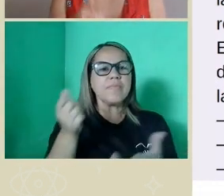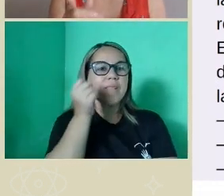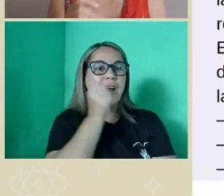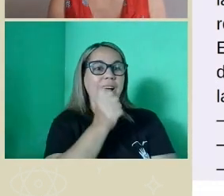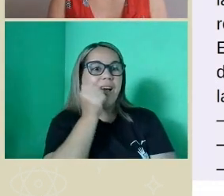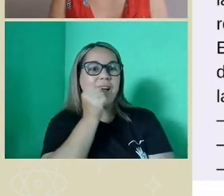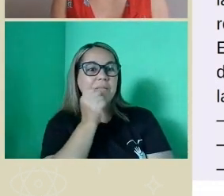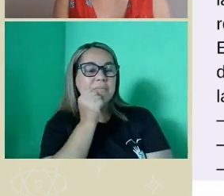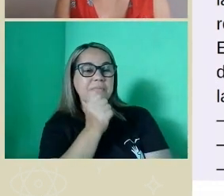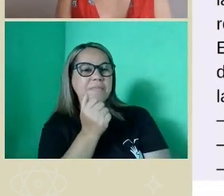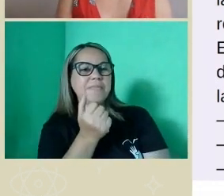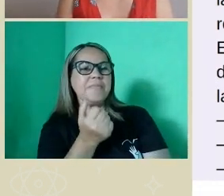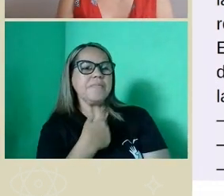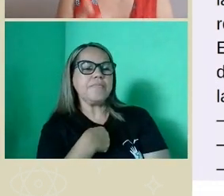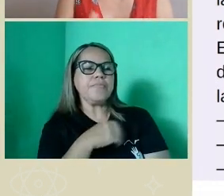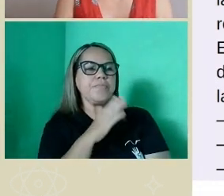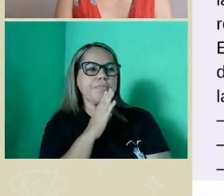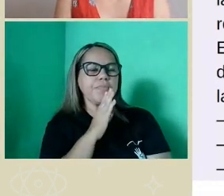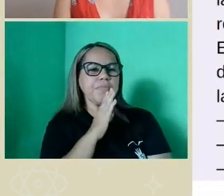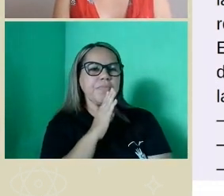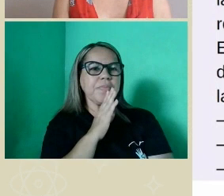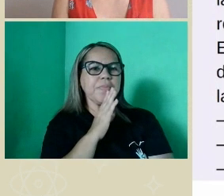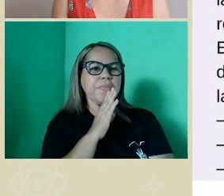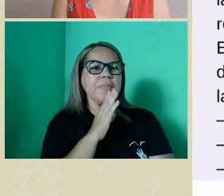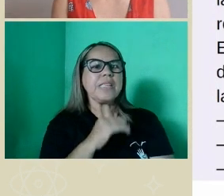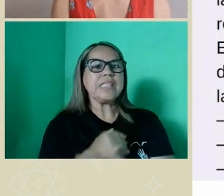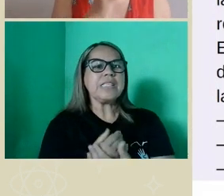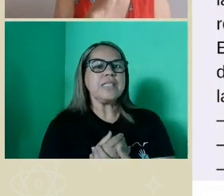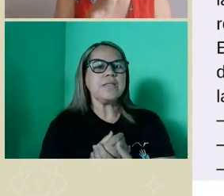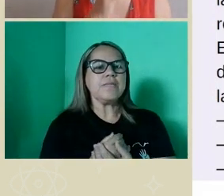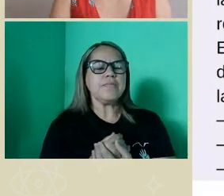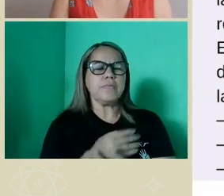lhe faz calar não faz calar